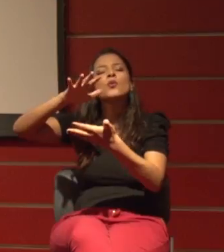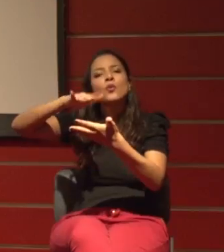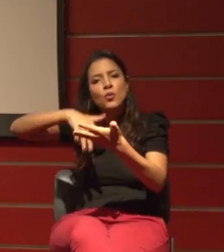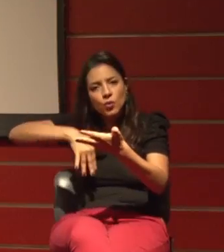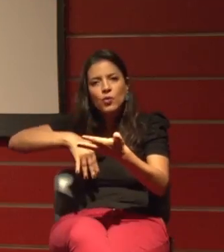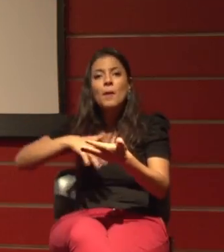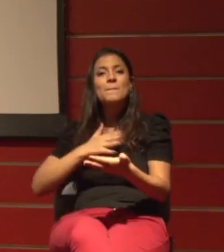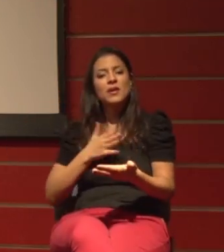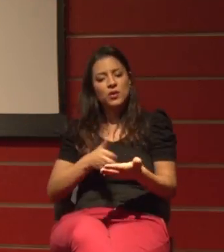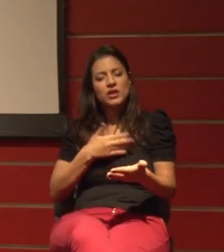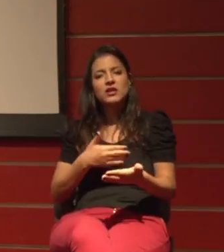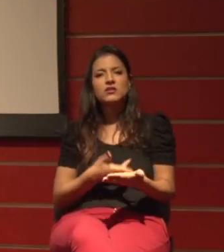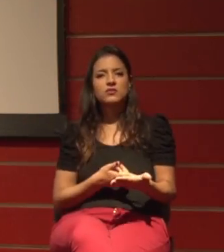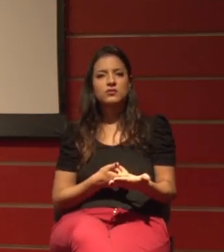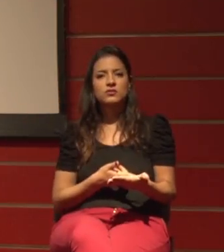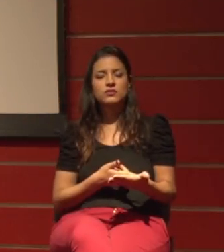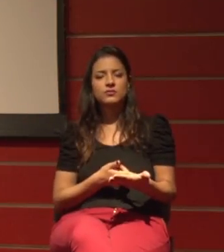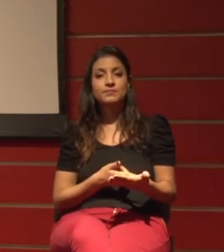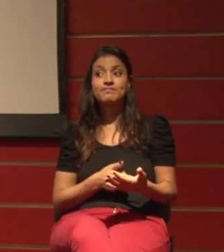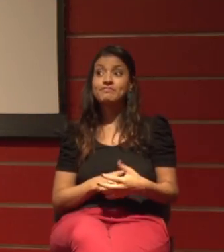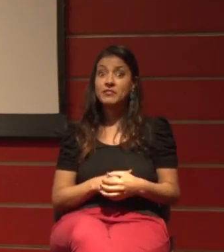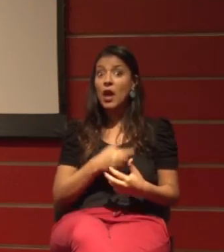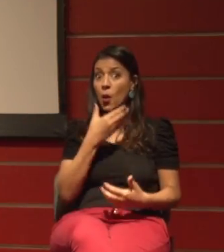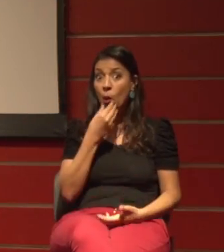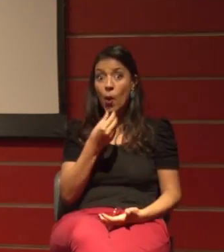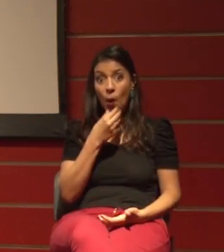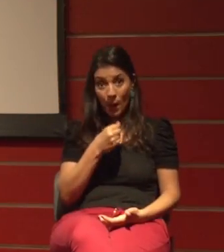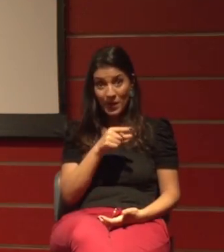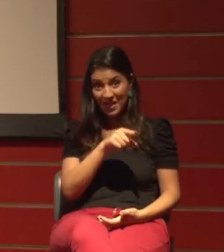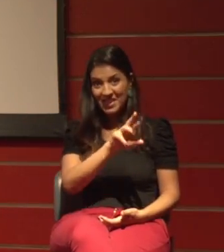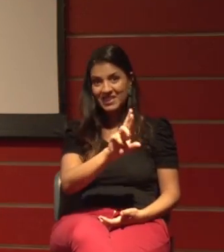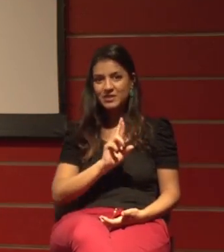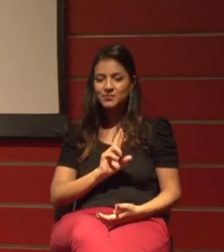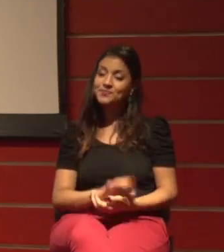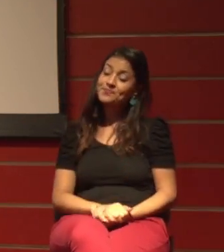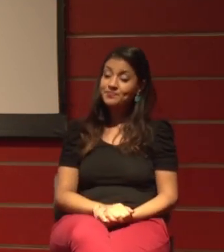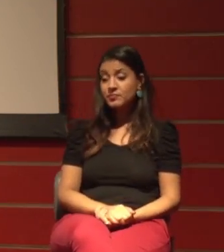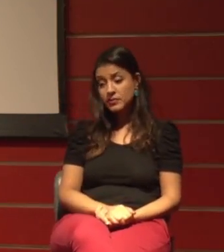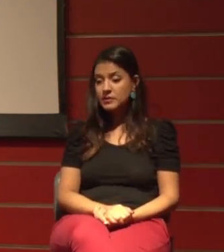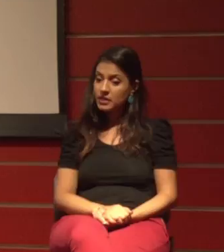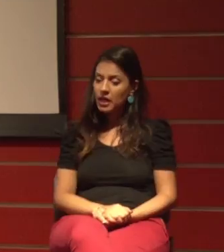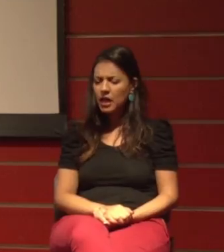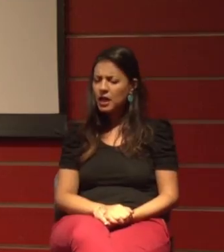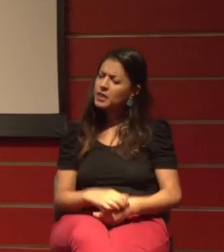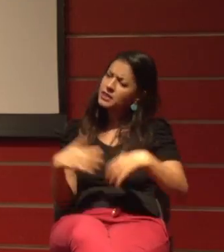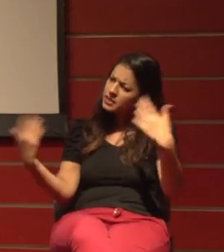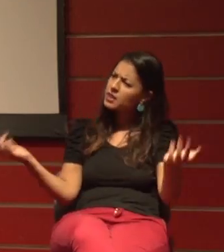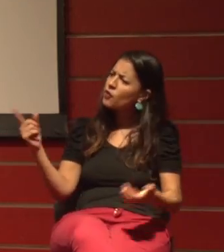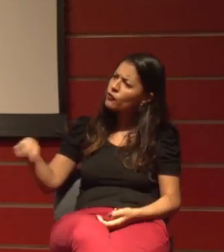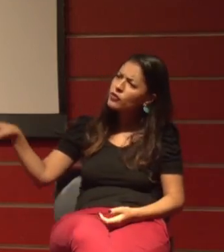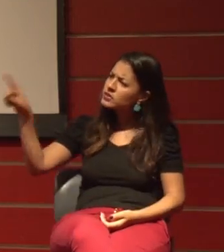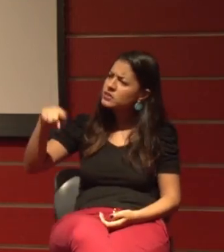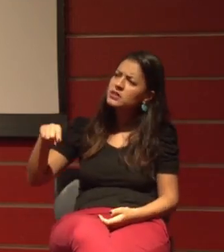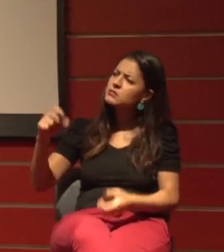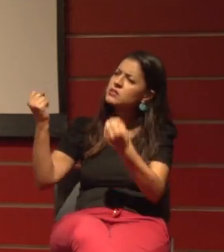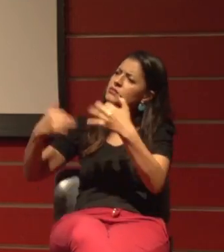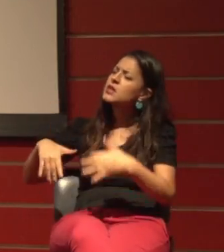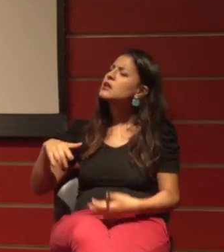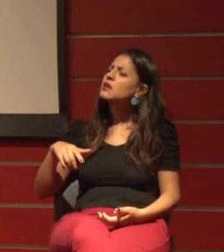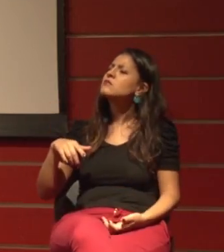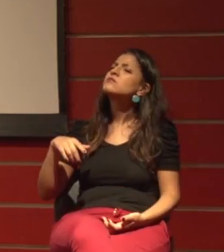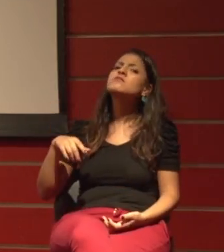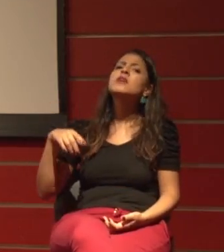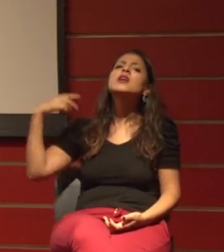que nós estamos contando aí ele virou pra gente e disse eh então onde minha me digam por favor onde é que eu encontro essa